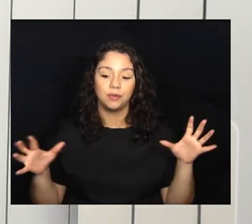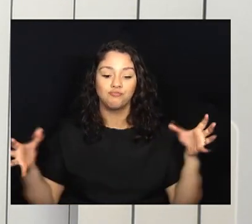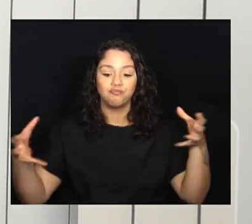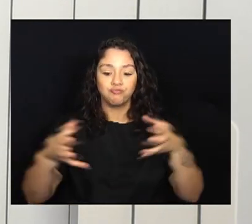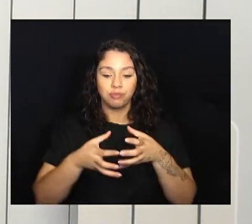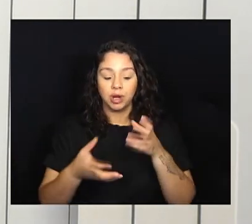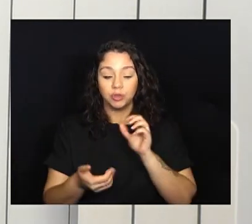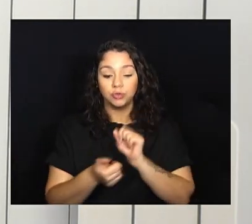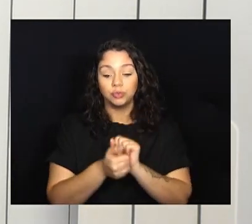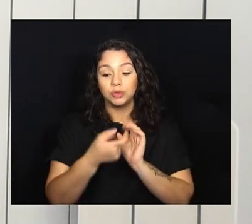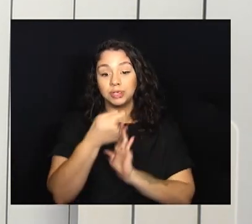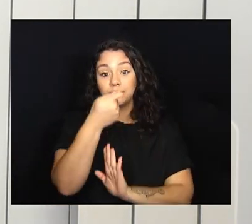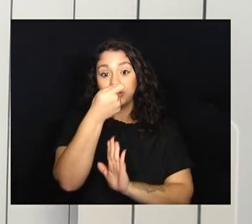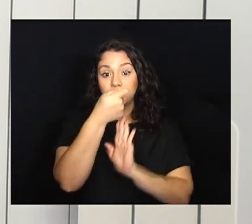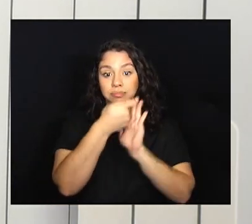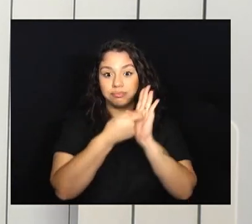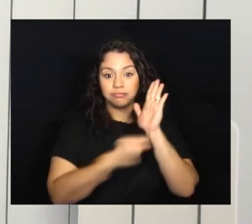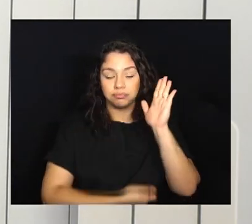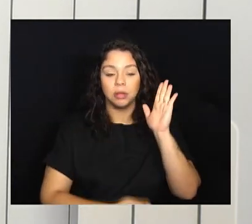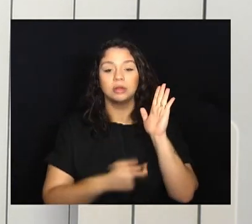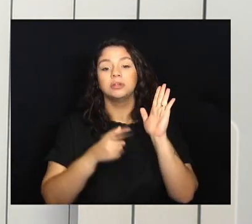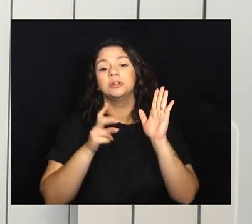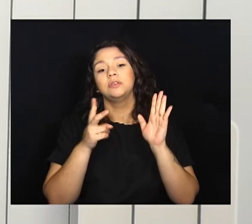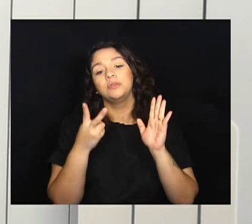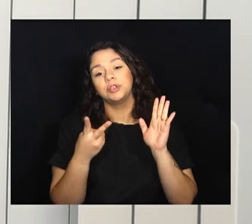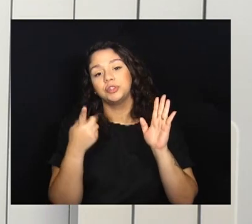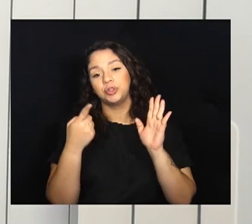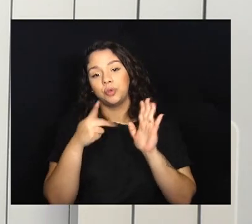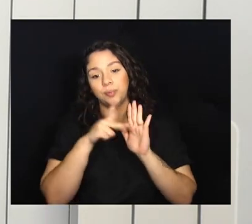deu parecer a 21 projetos que